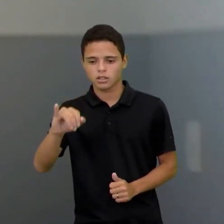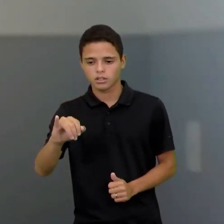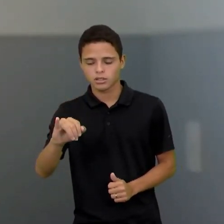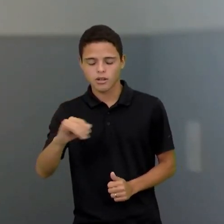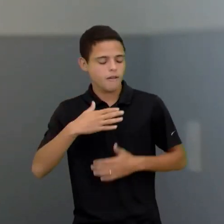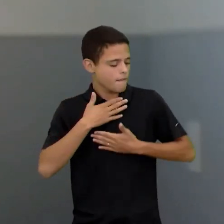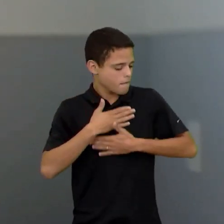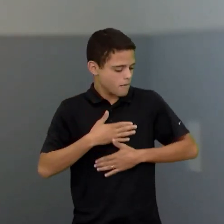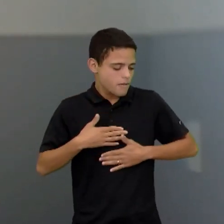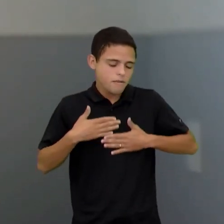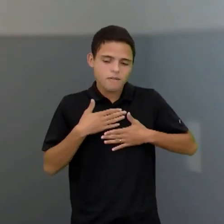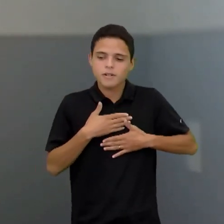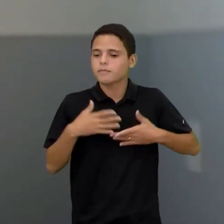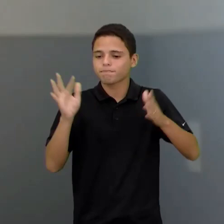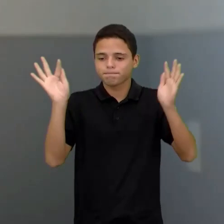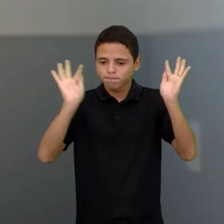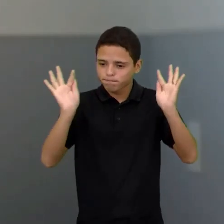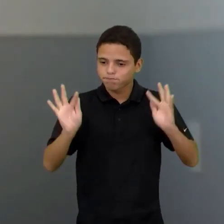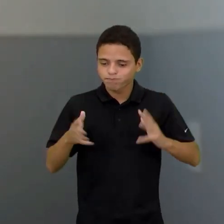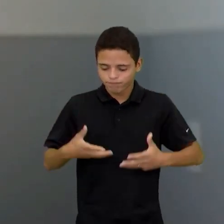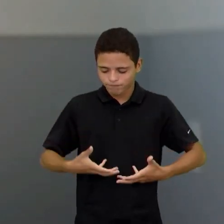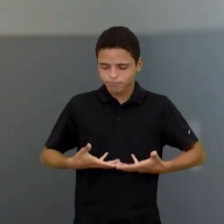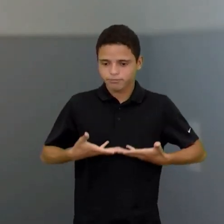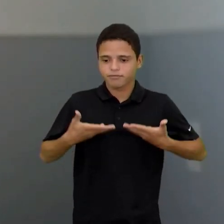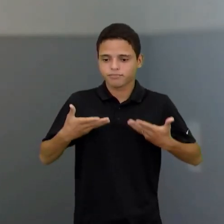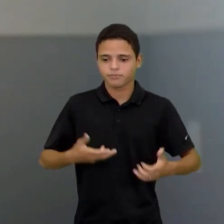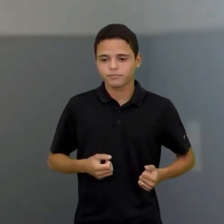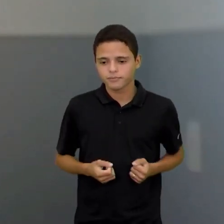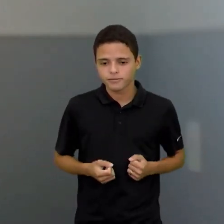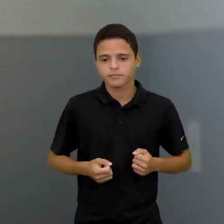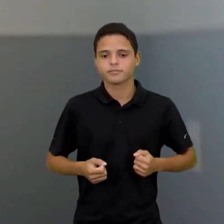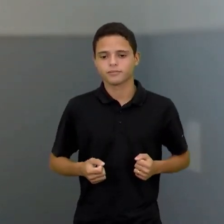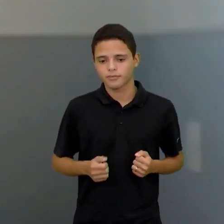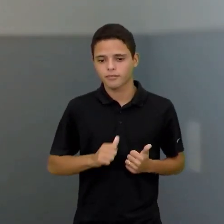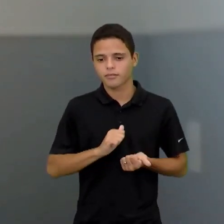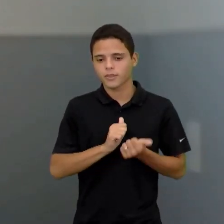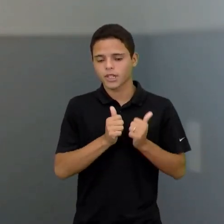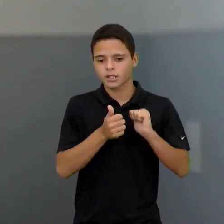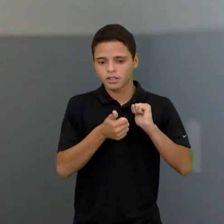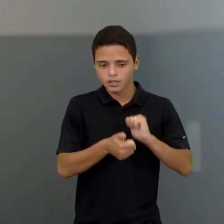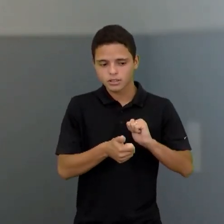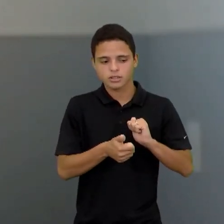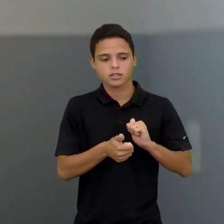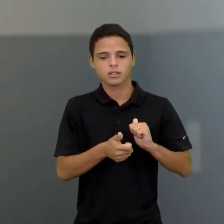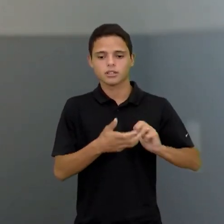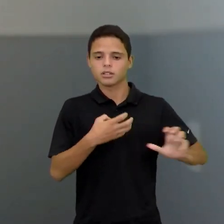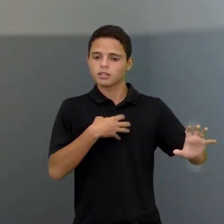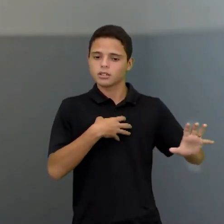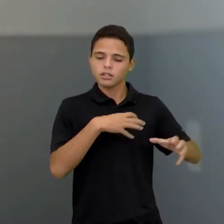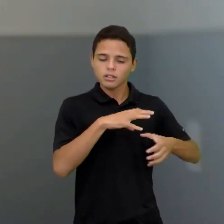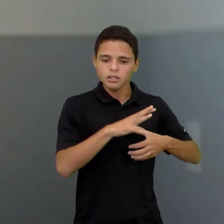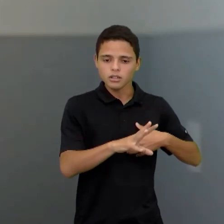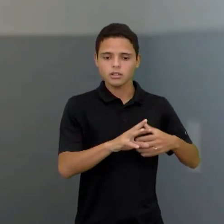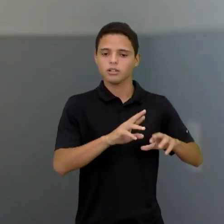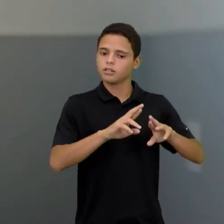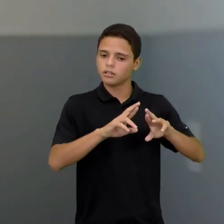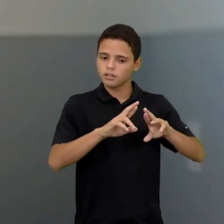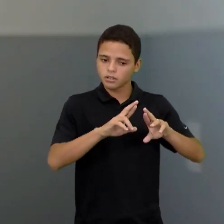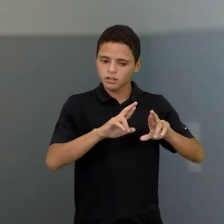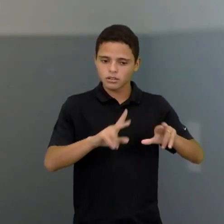vontade de desempenhar o rugby, cadeira de rodas. É um esporte muito ativo, né? Um esporte com uma